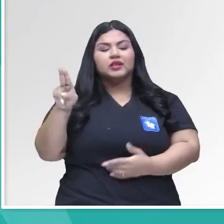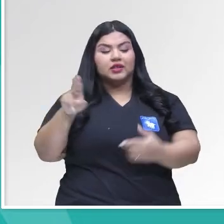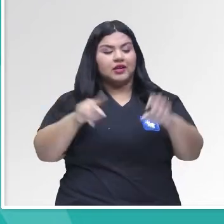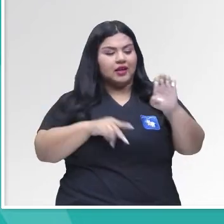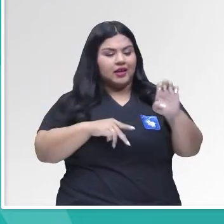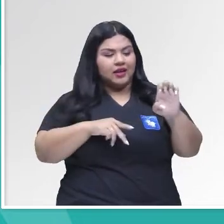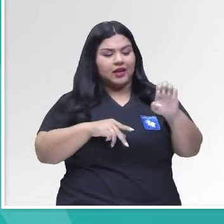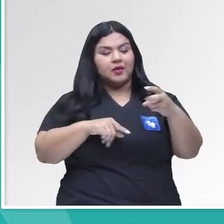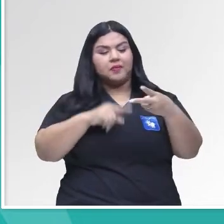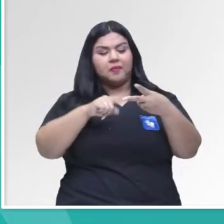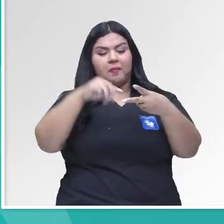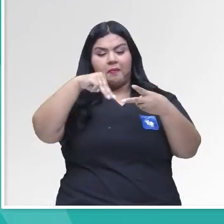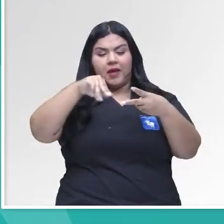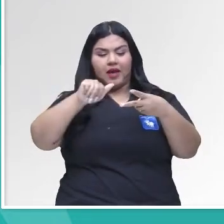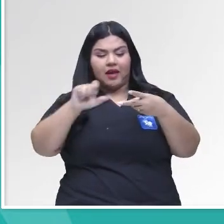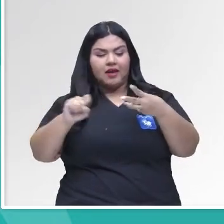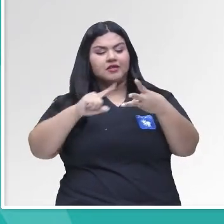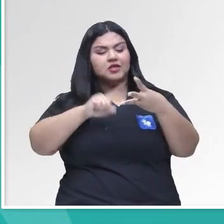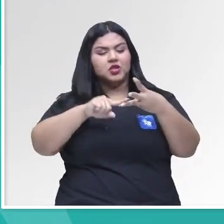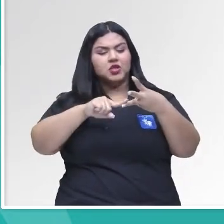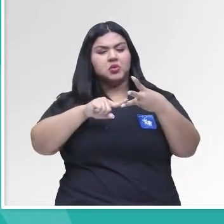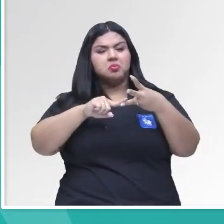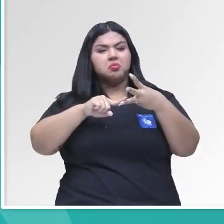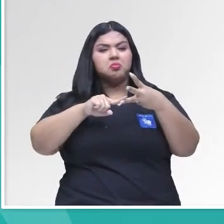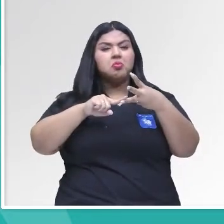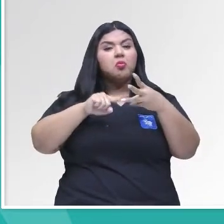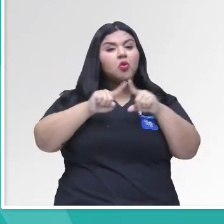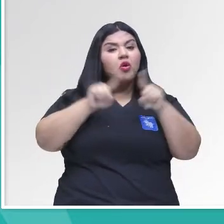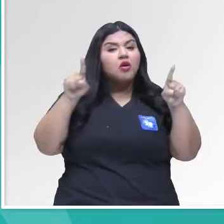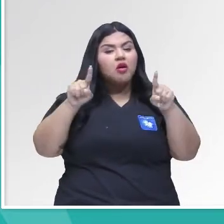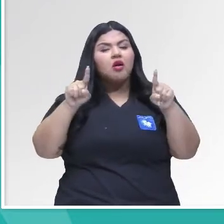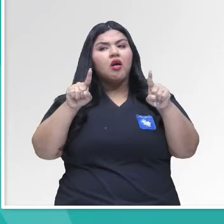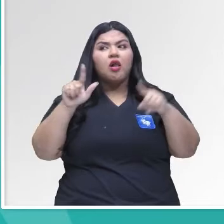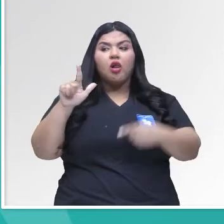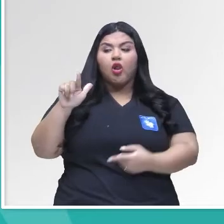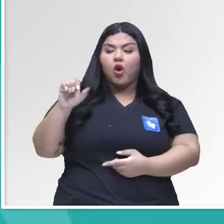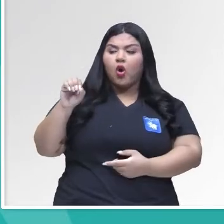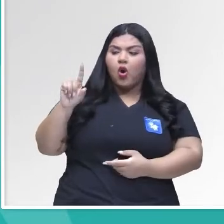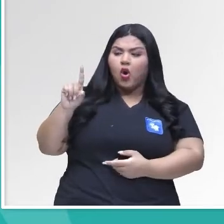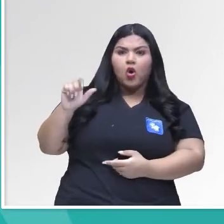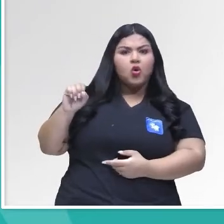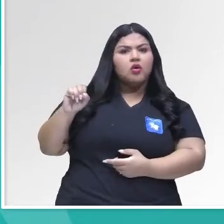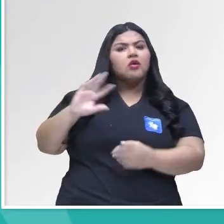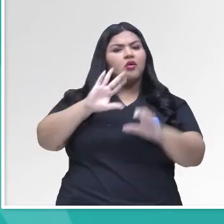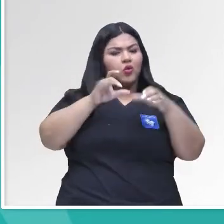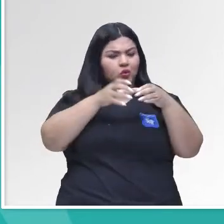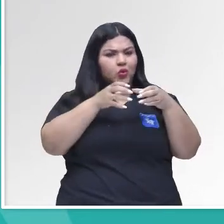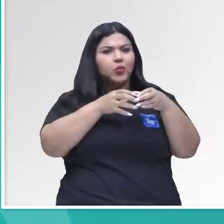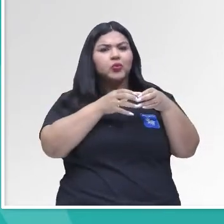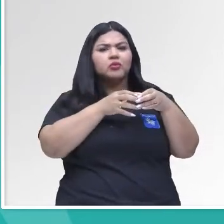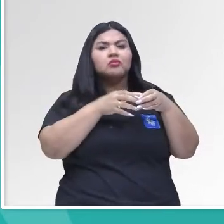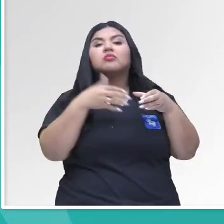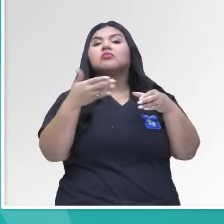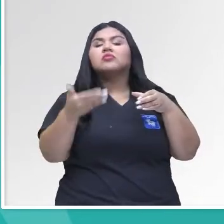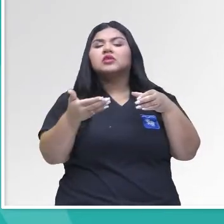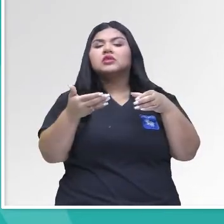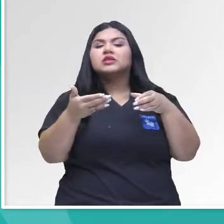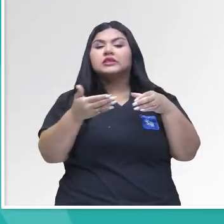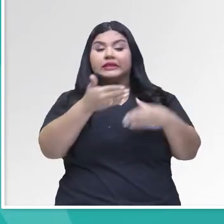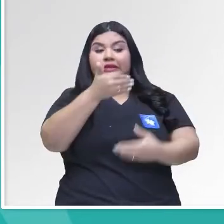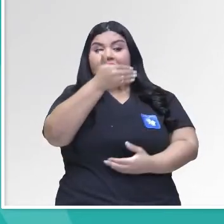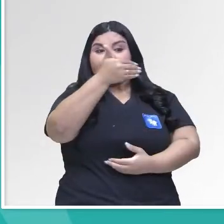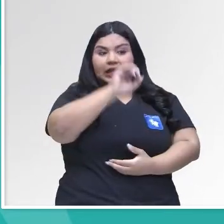Mas, porém, porque, o logo. É uma classe gramatical. São 10